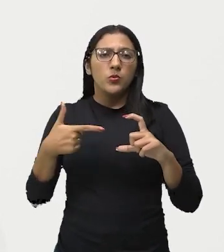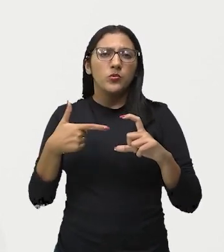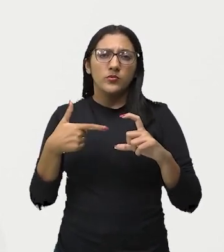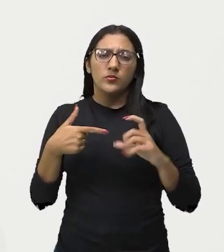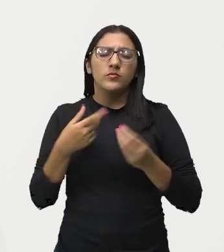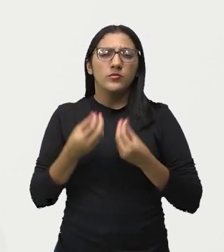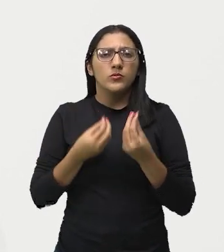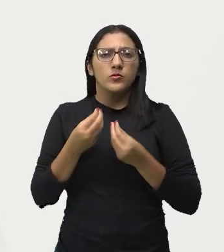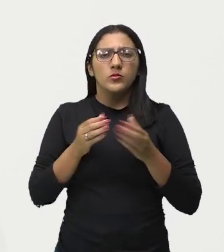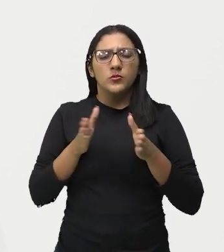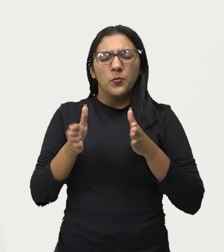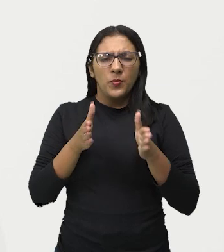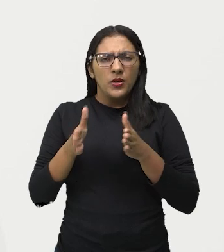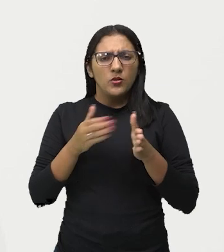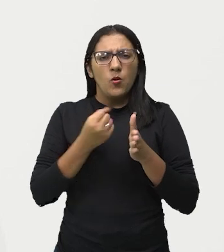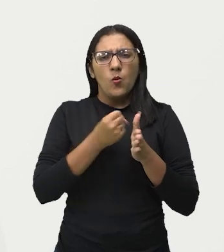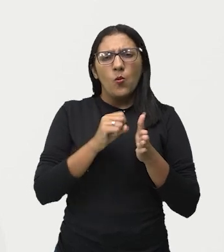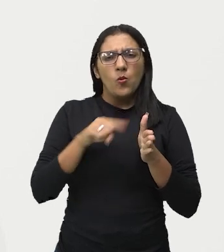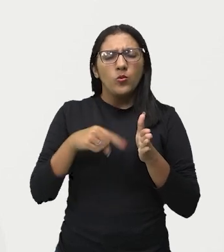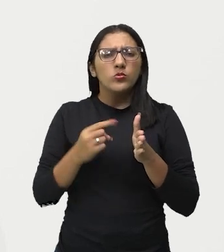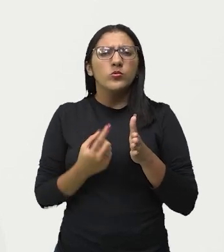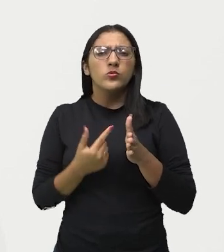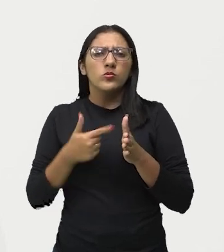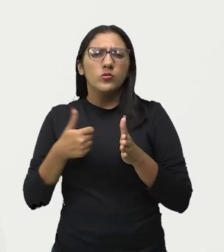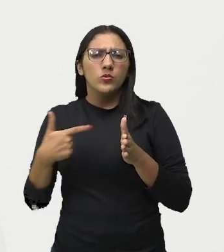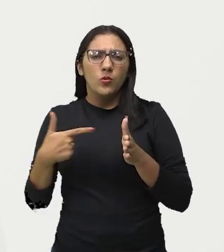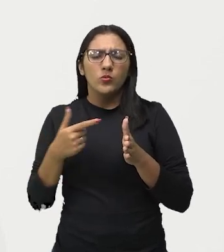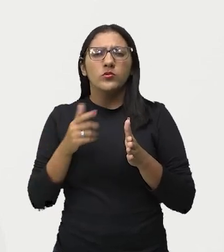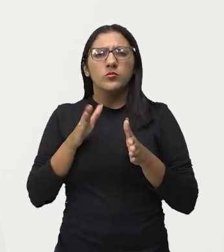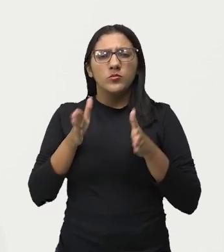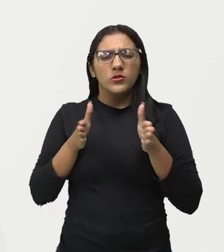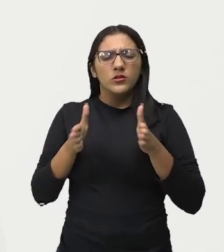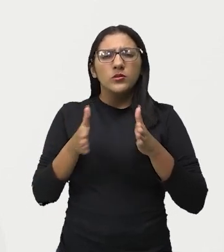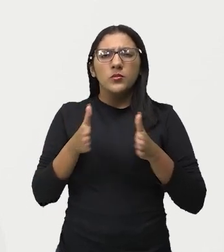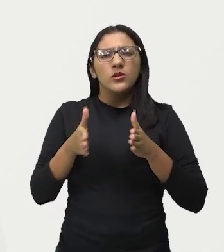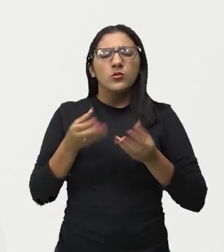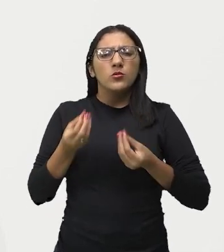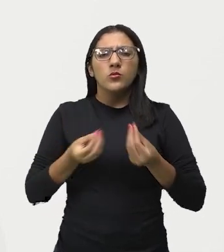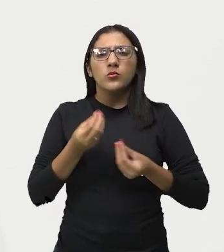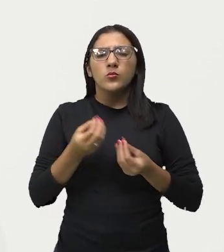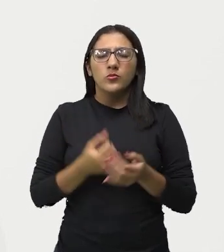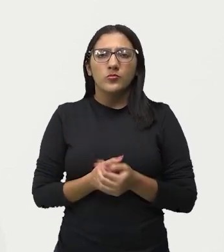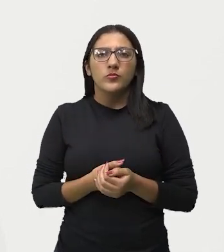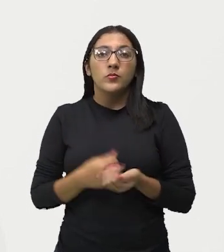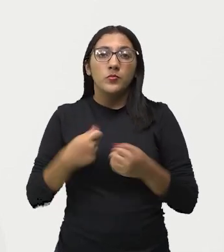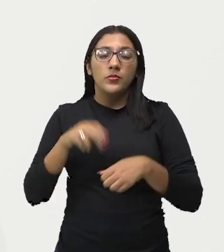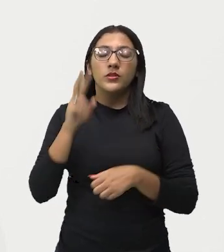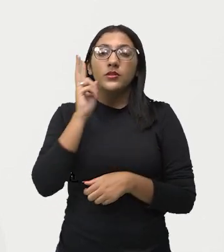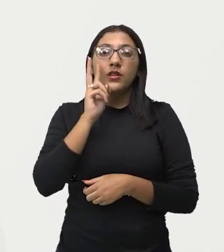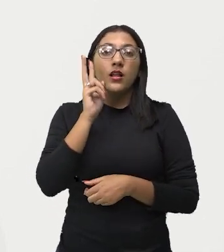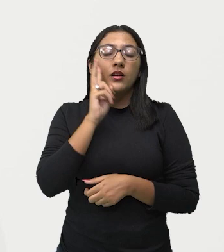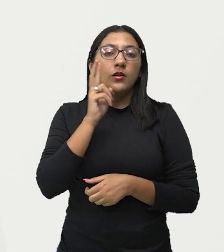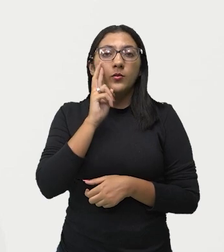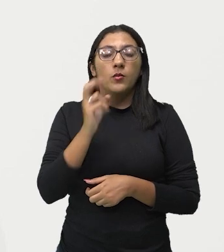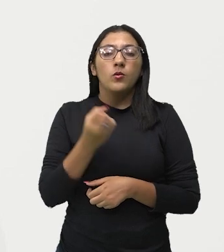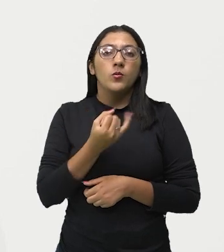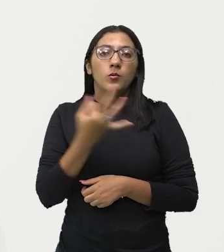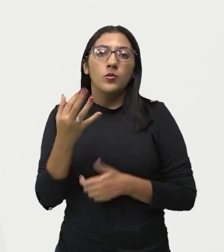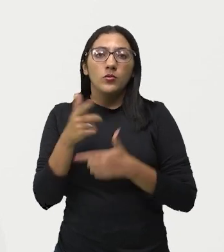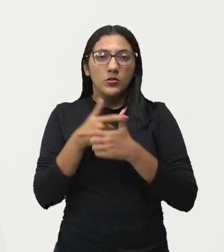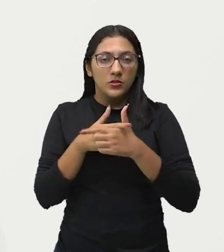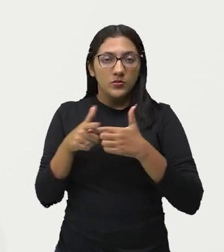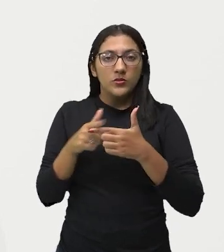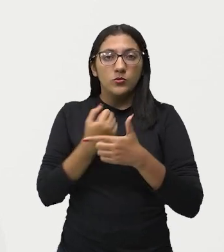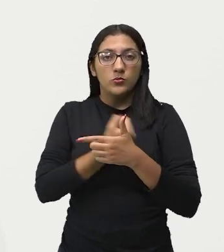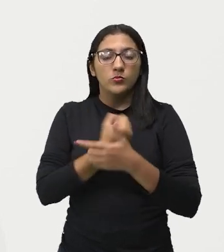Qual é o MDC entre o número 8 e 12? Aí, para isso, aluno, para a gente determinar o MDC, a gente precisa lembrar quais são os divisores